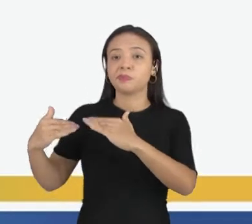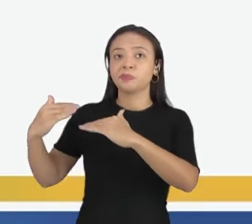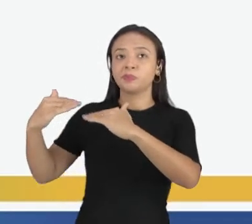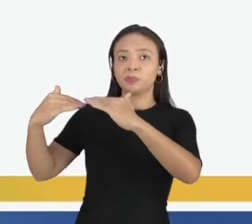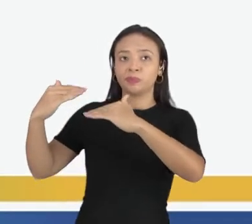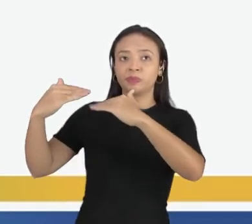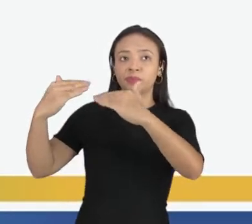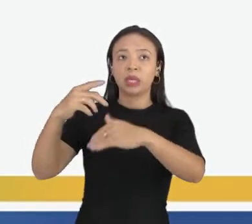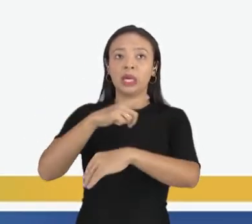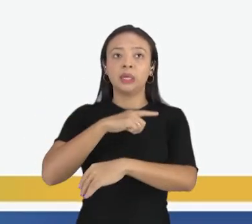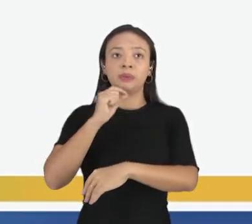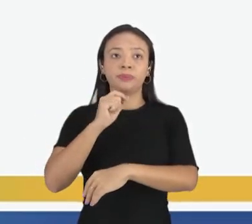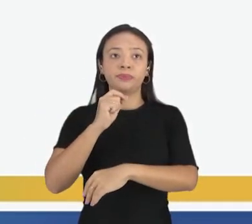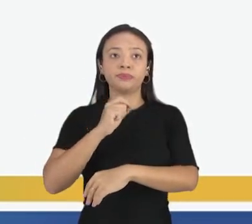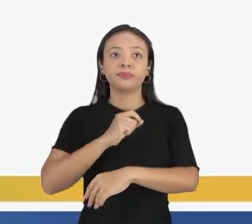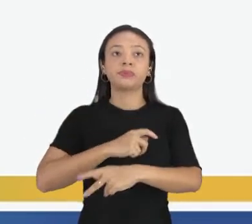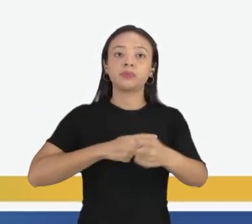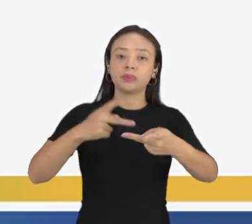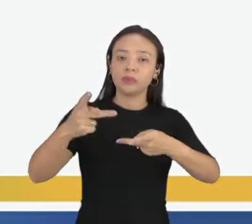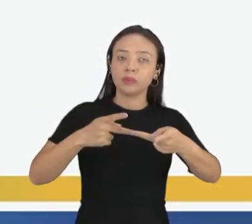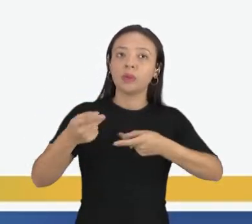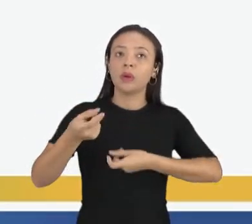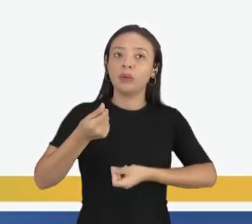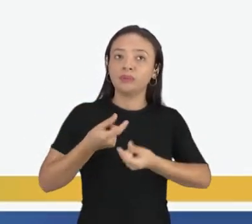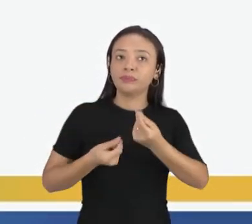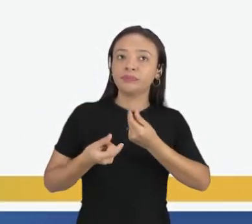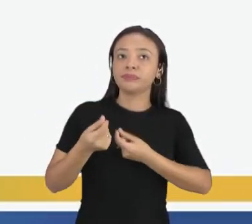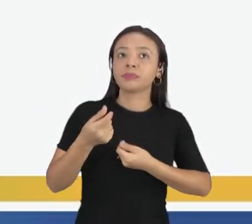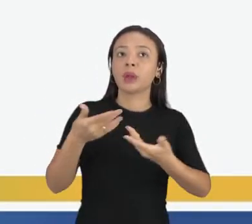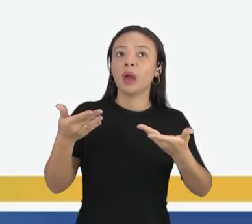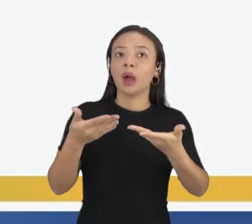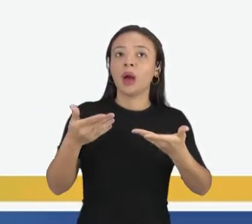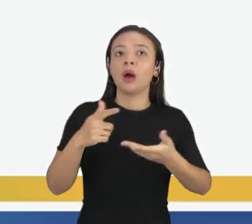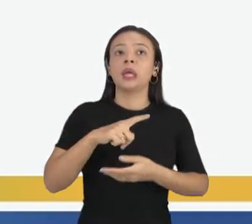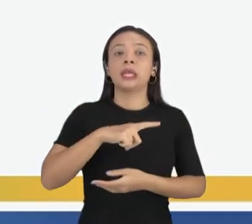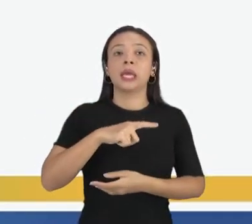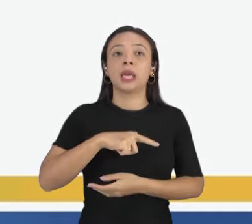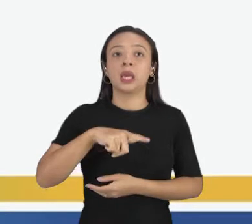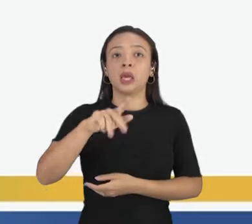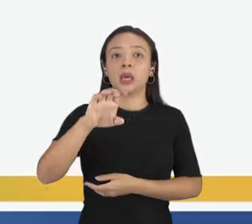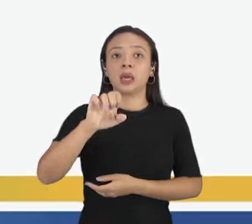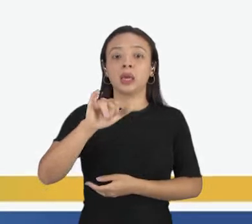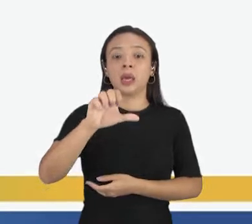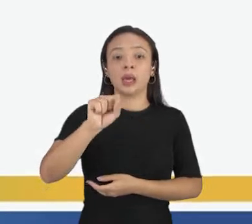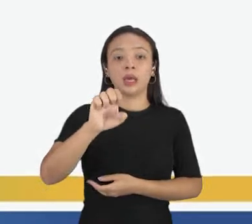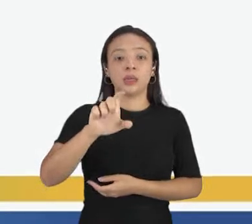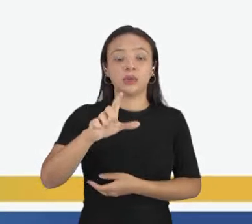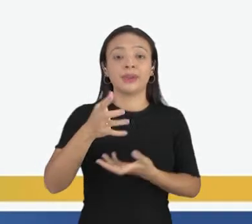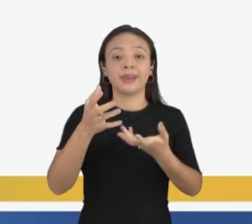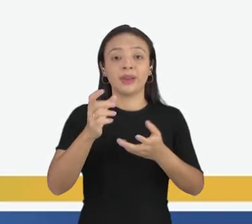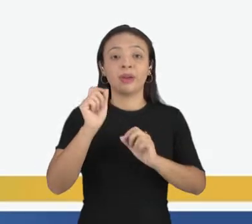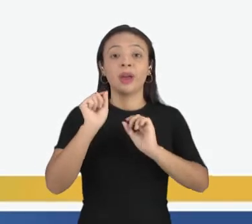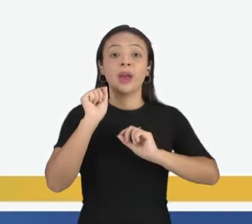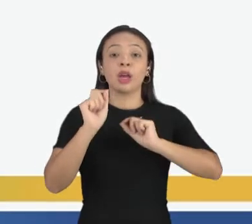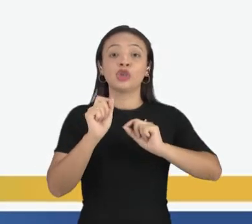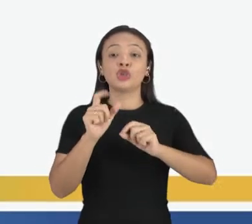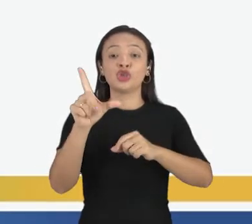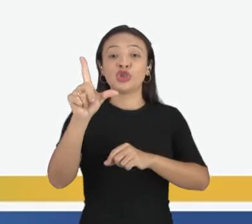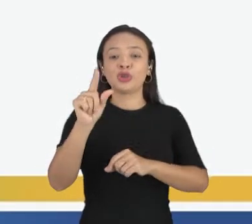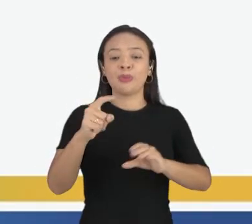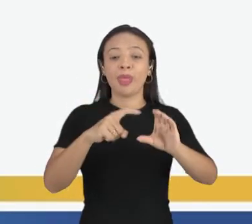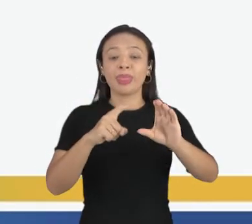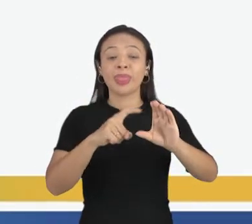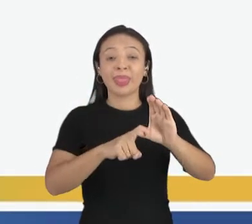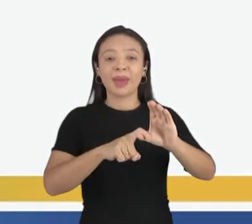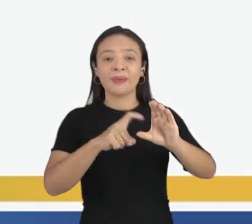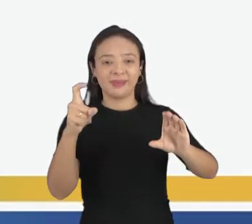desenvolvimentismo, né, a gente tem esse plano econômico, agora aqui com Geisel, né, que busca diminuir a dependência externa do Brasil, desenvolvendo,